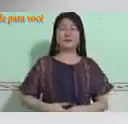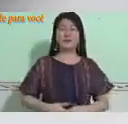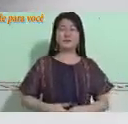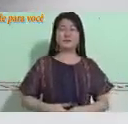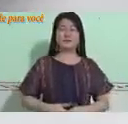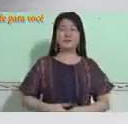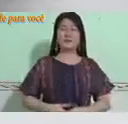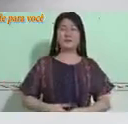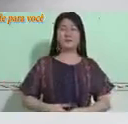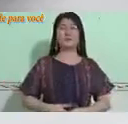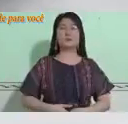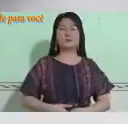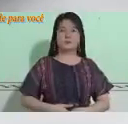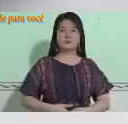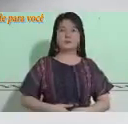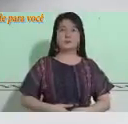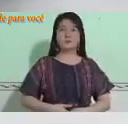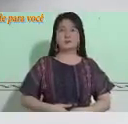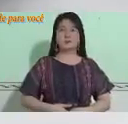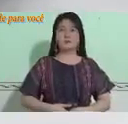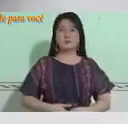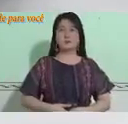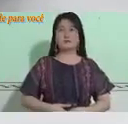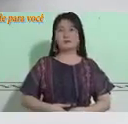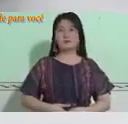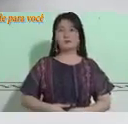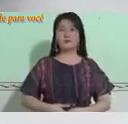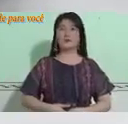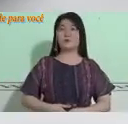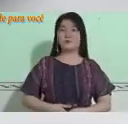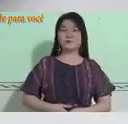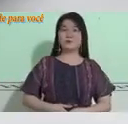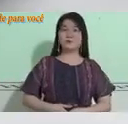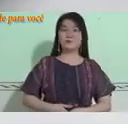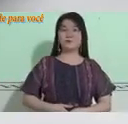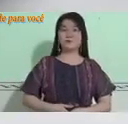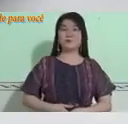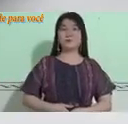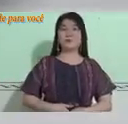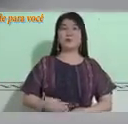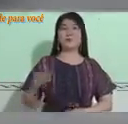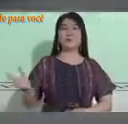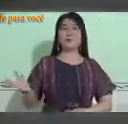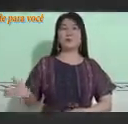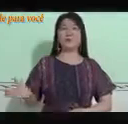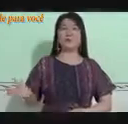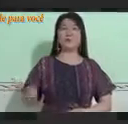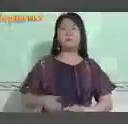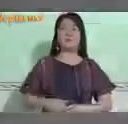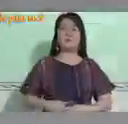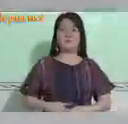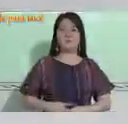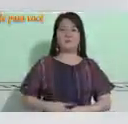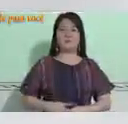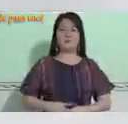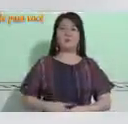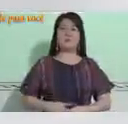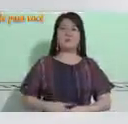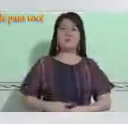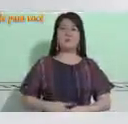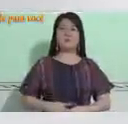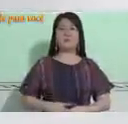Durante o preparo para o enxame também devem ser usados os laxantes recomendados pelo médico ou o laboratório onde será feito